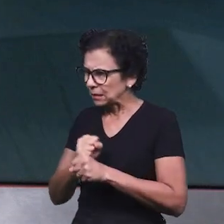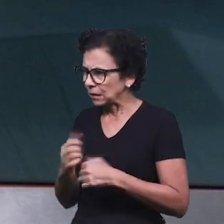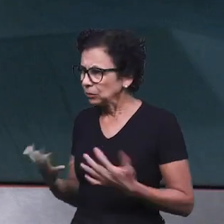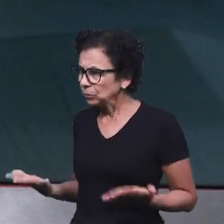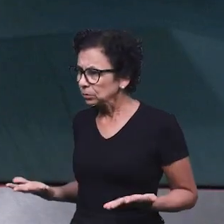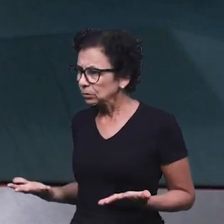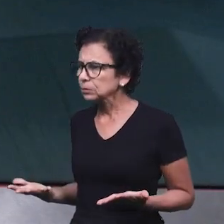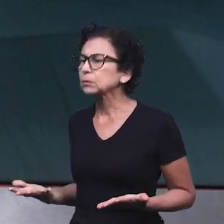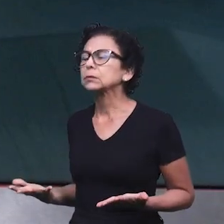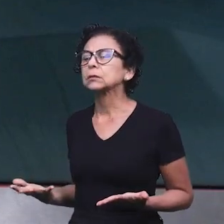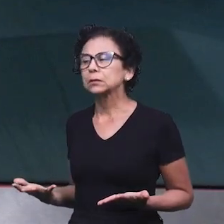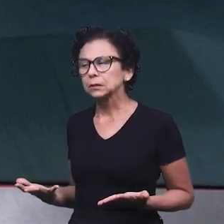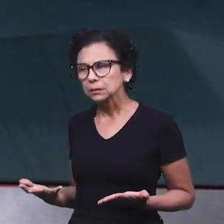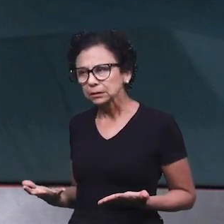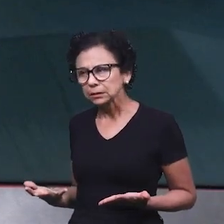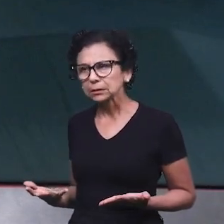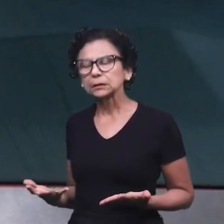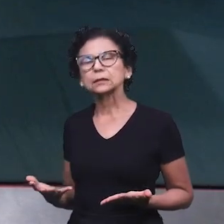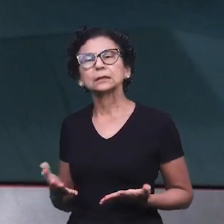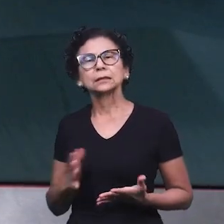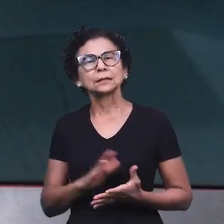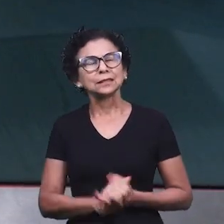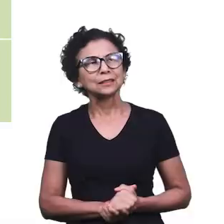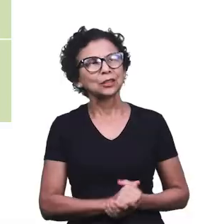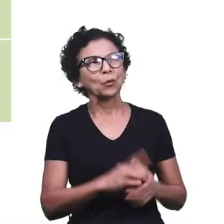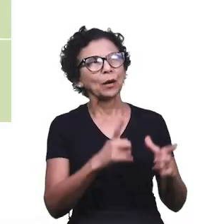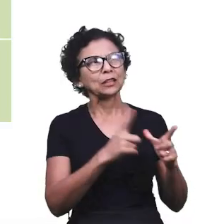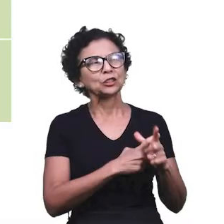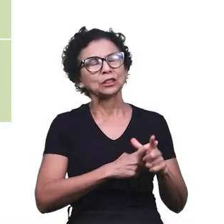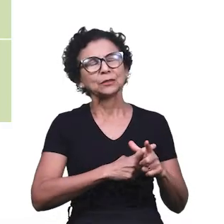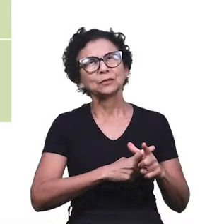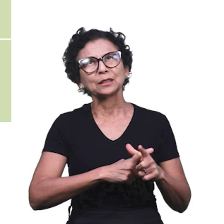10 anos. Então eu vou te passar um valor. Aí já dava